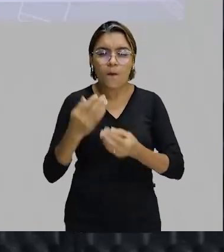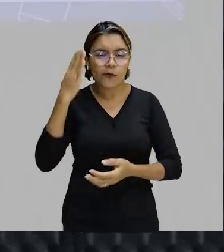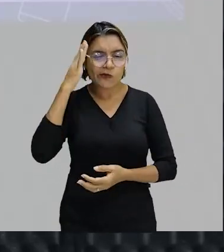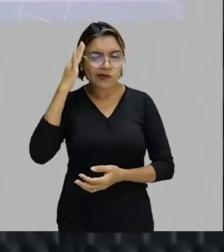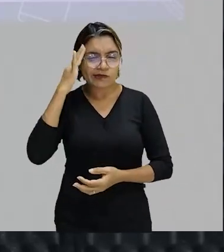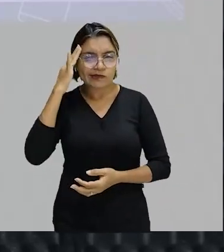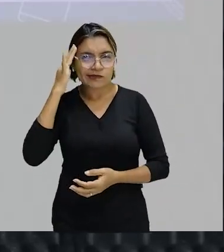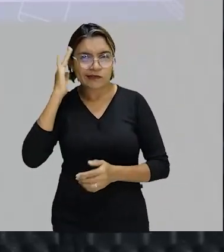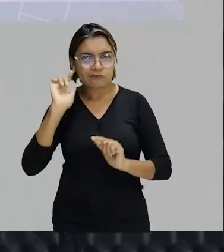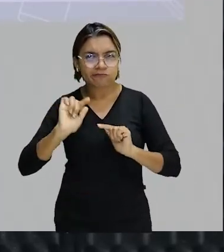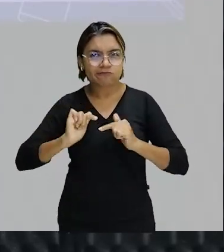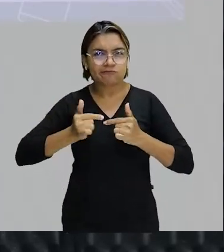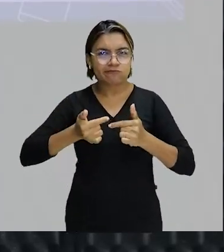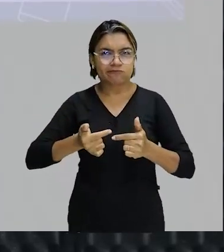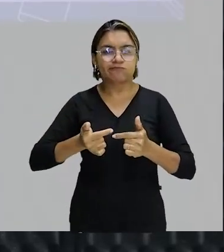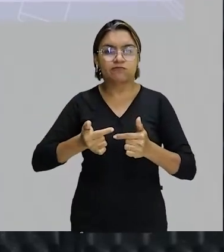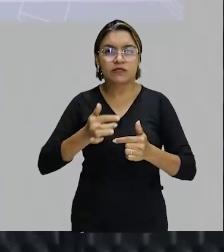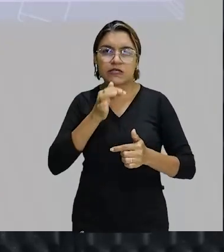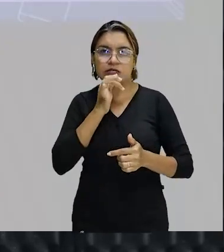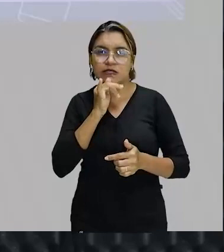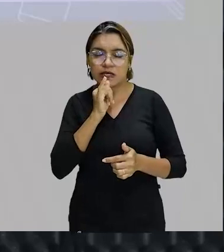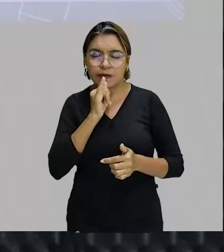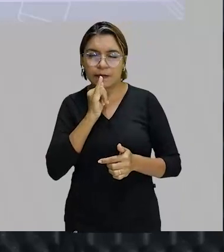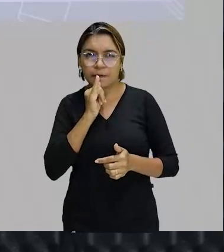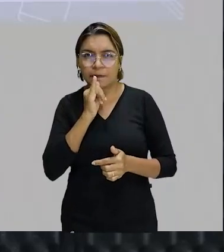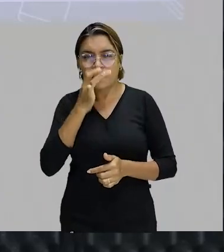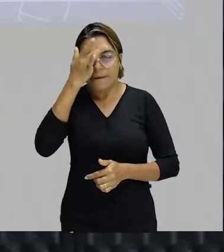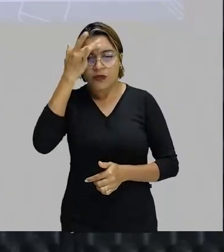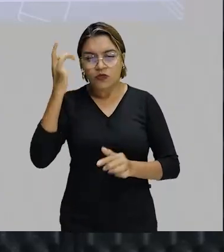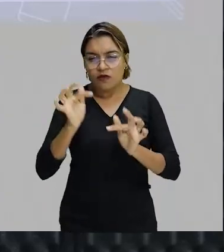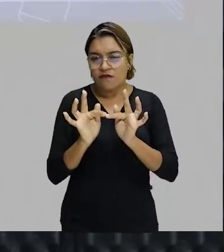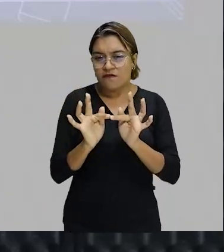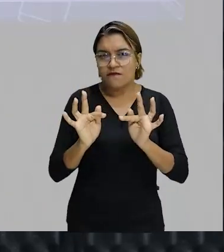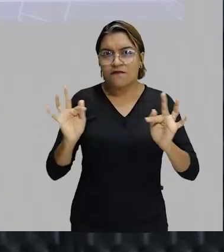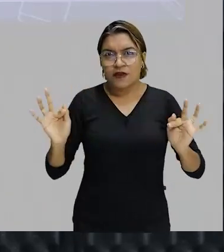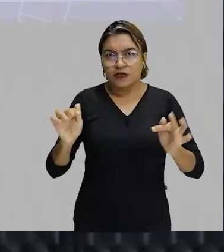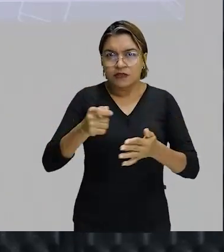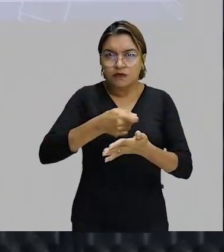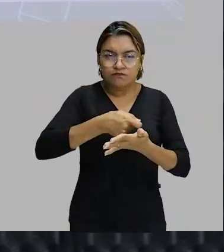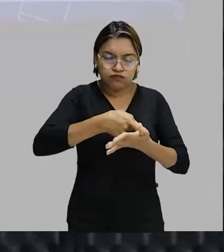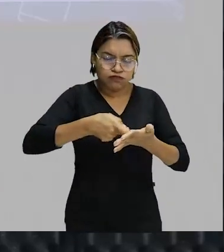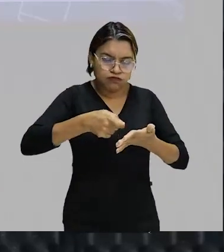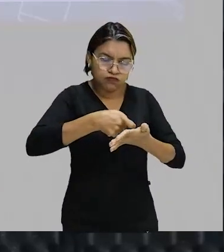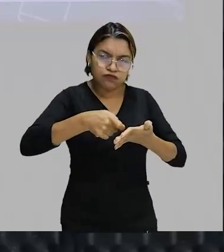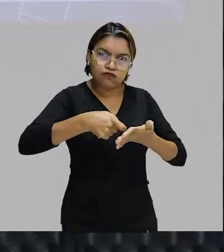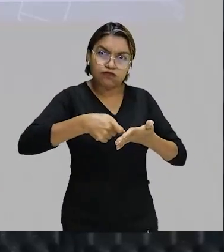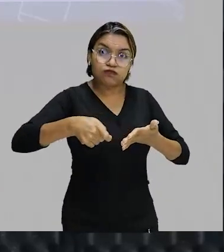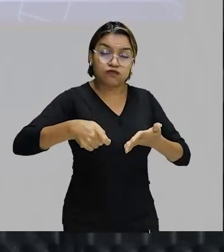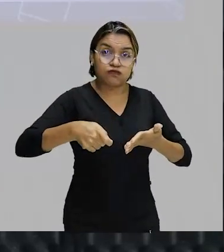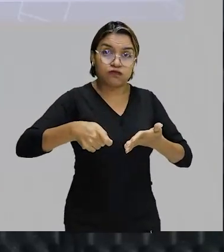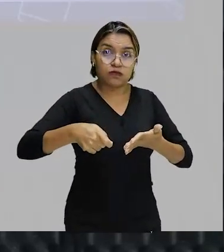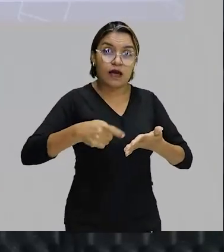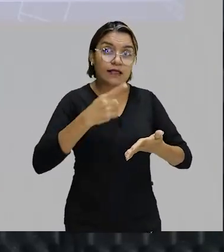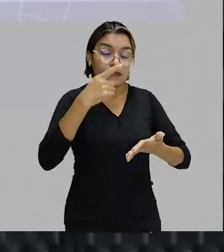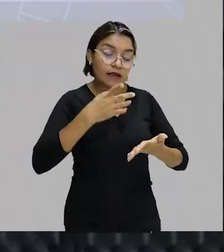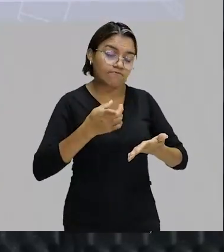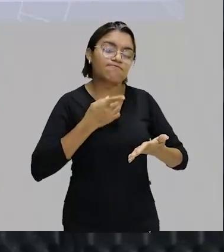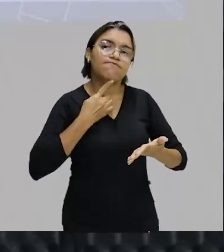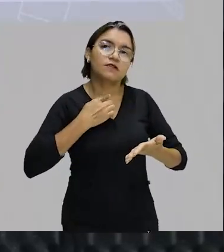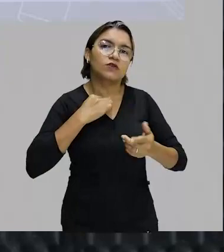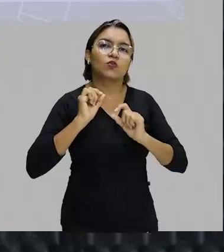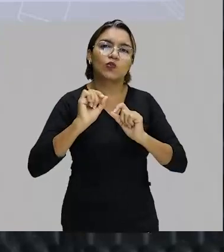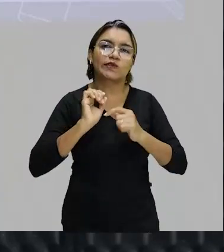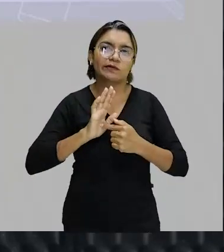aquele autor, o emissor da oração, o autor da oração, daquele texto, ele deseja ou ele pretende